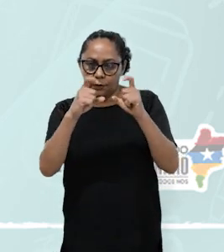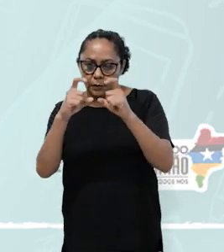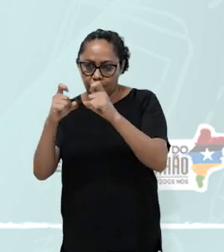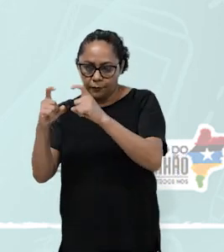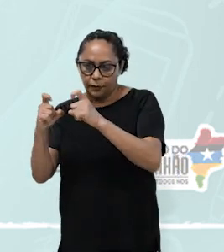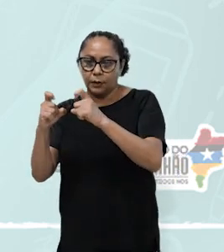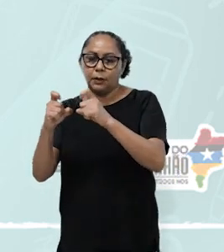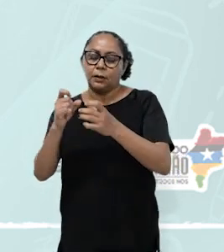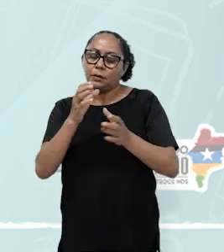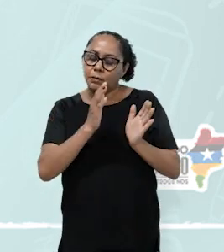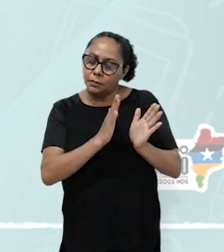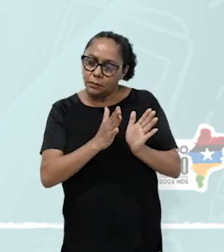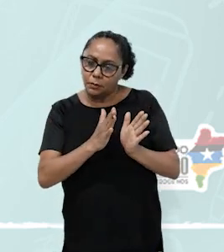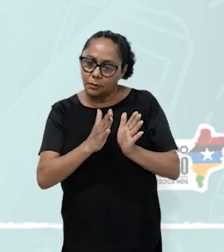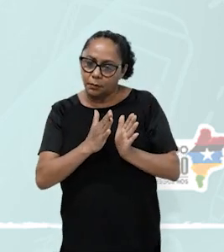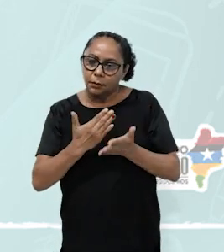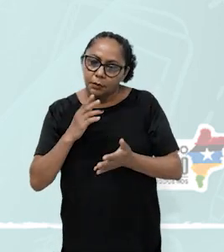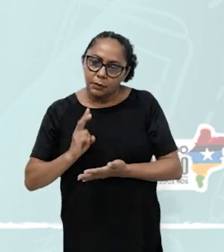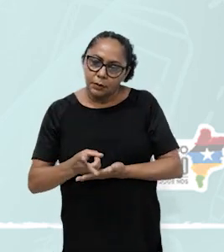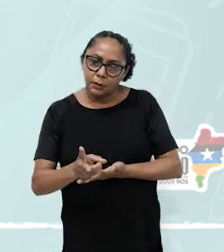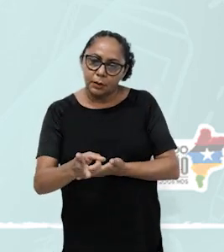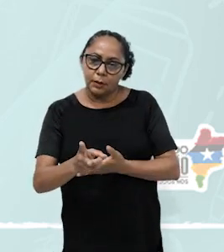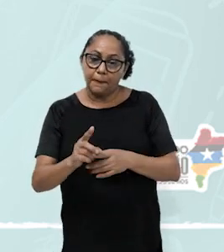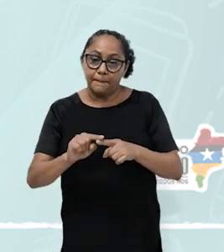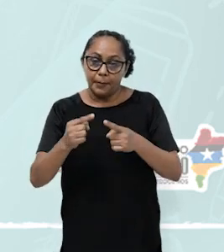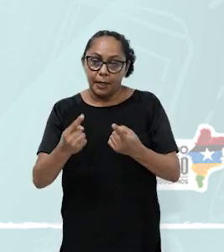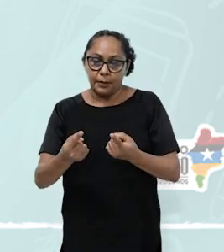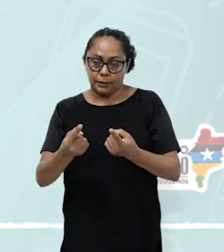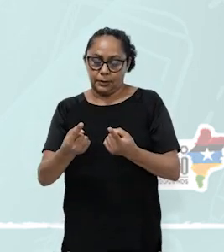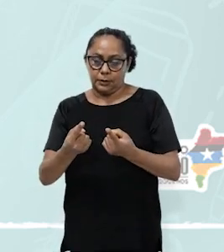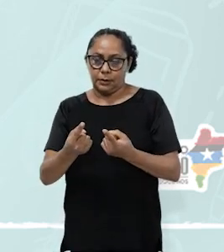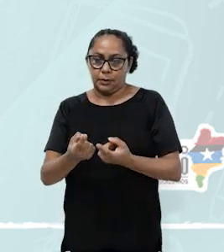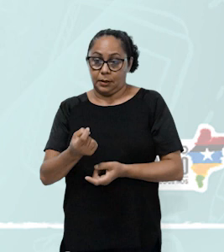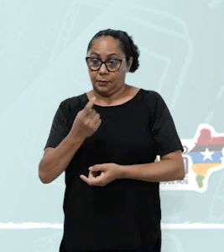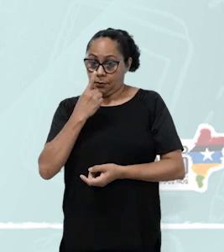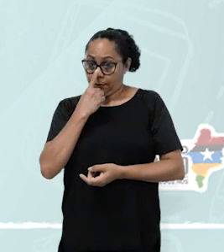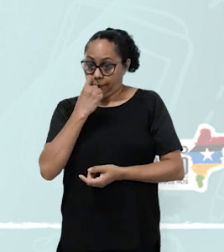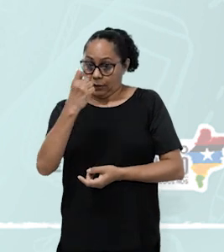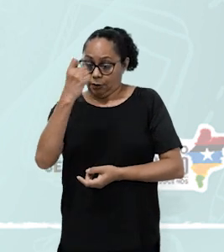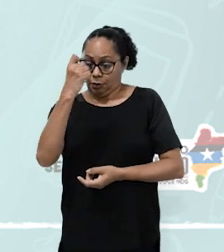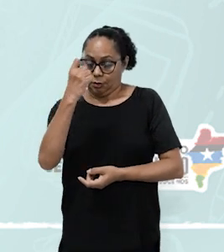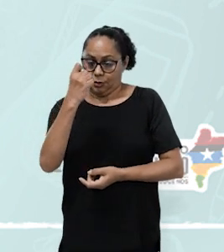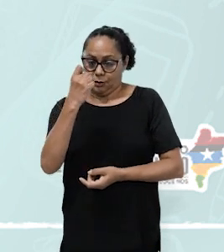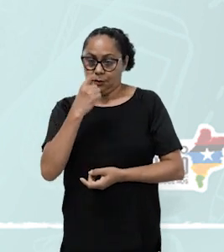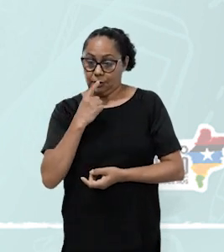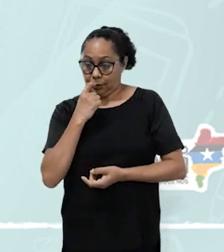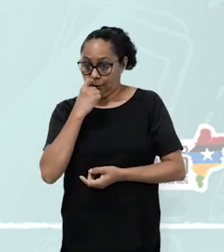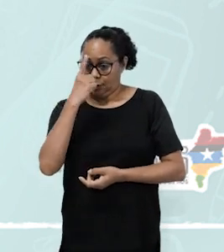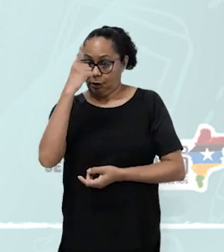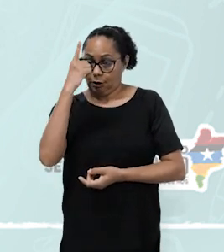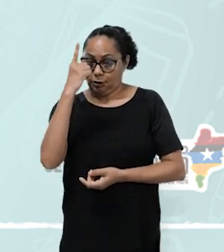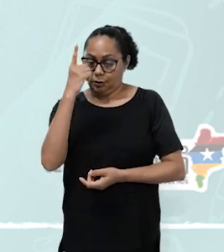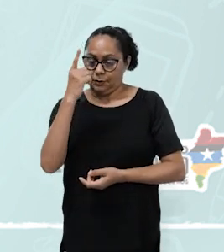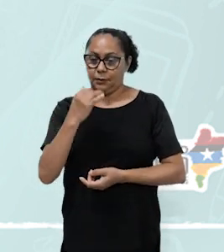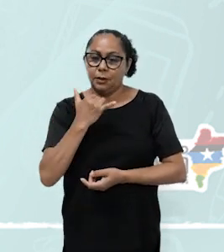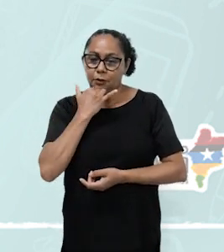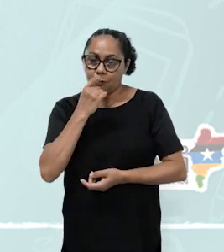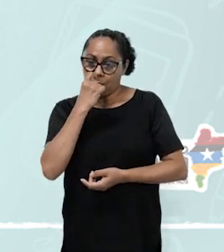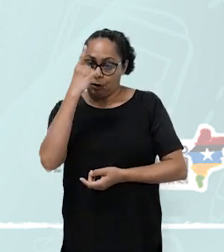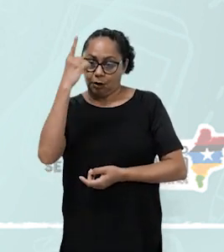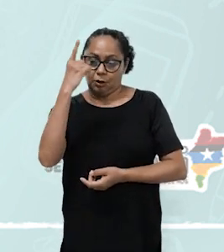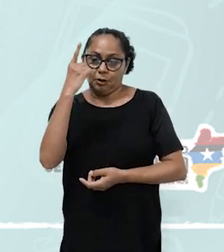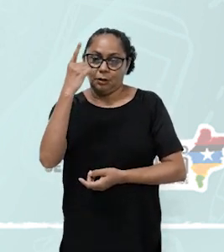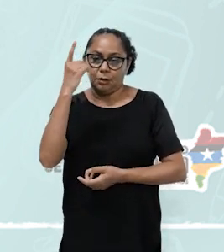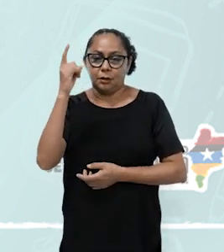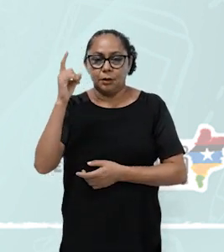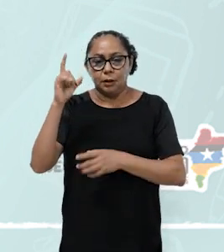constante, mas é um luxo de uma pequena elite. E aí eu vou mostrar para vocês fotografias e retratos, ou